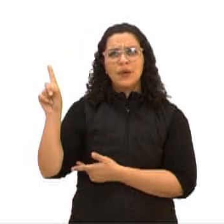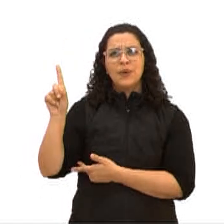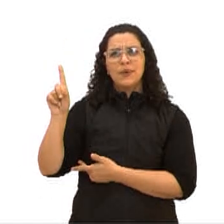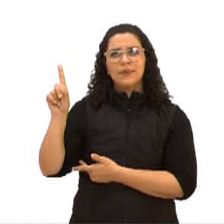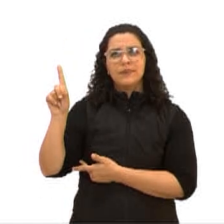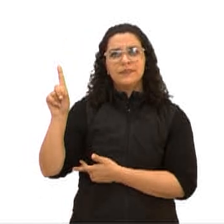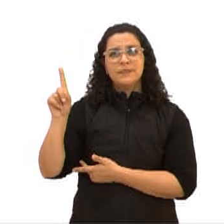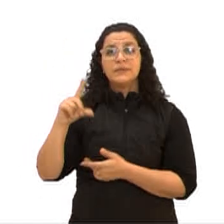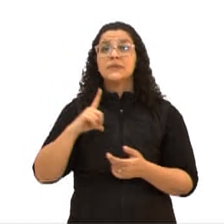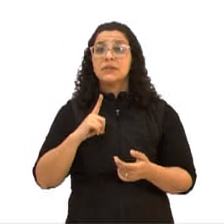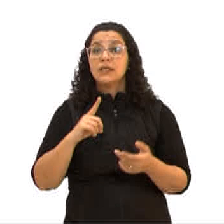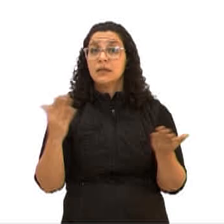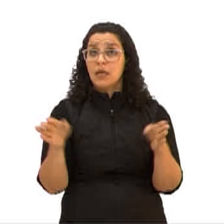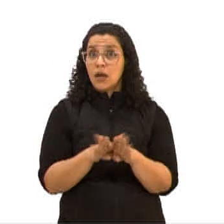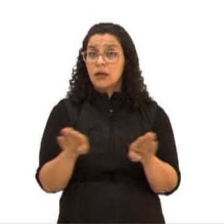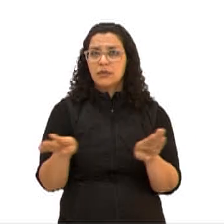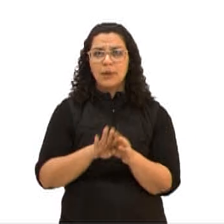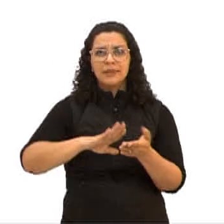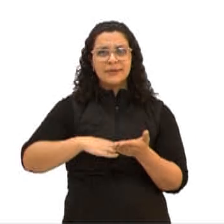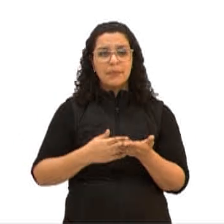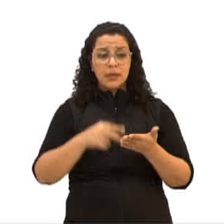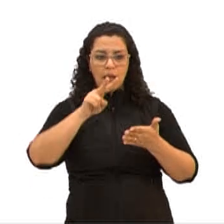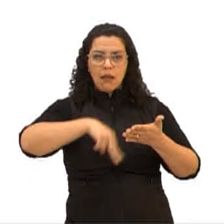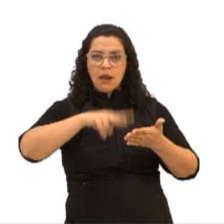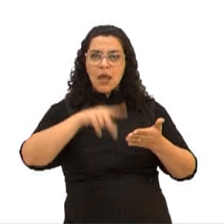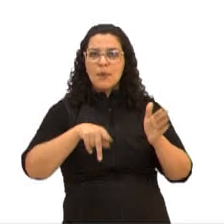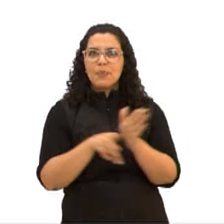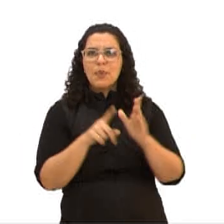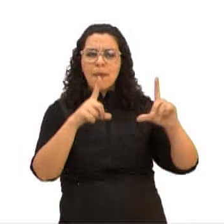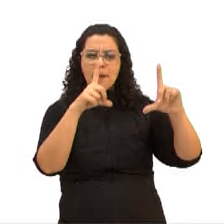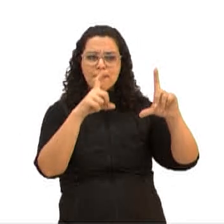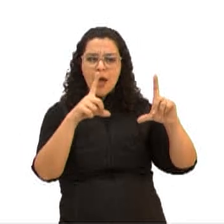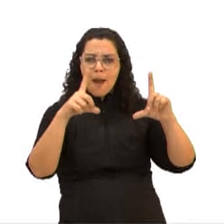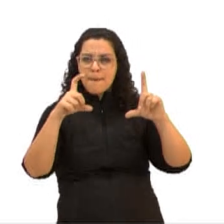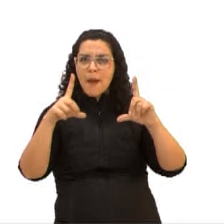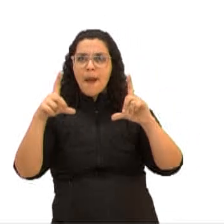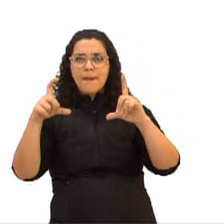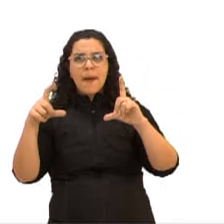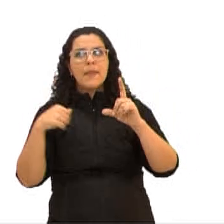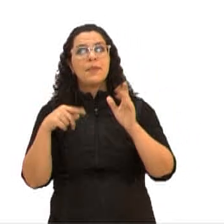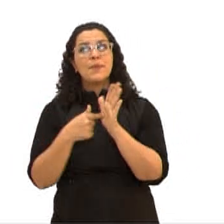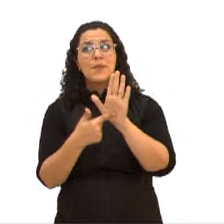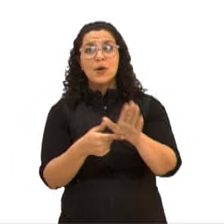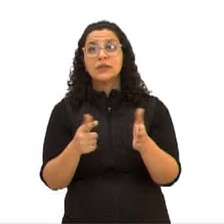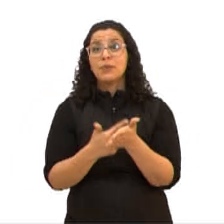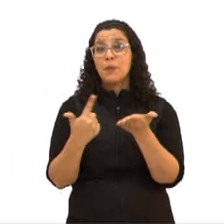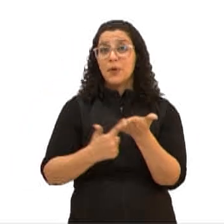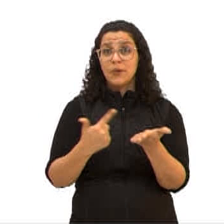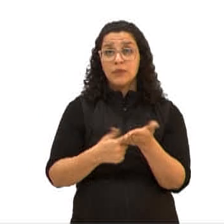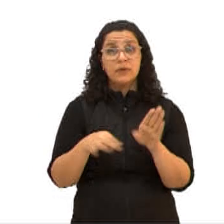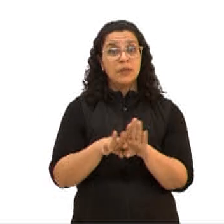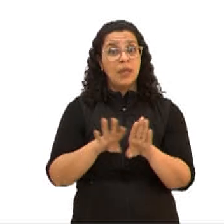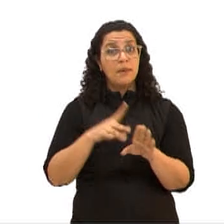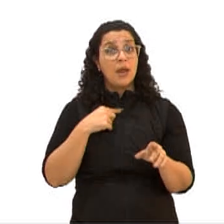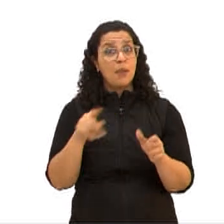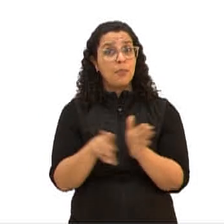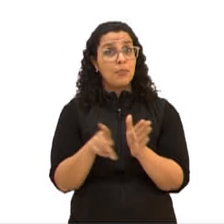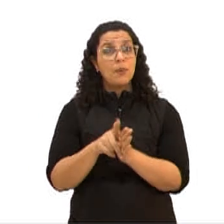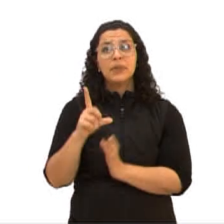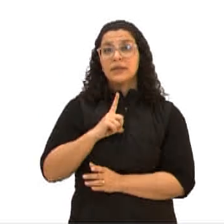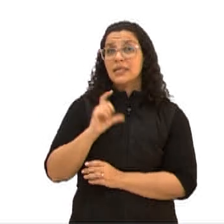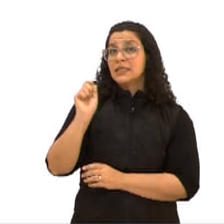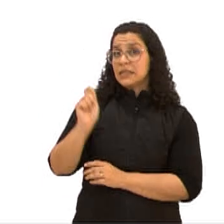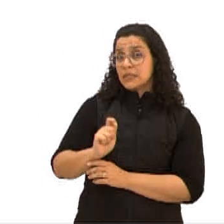Bahia de Todos os Santos são interpretadas pelas lentes da fotógrafa Maureen Basiliati. E para amarrar ou